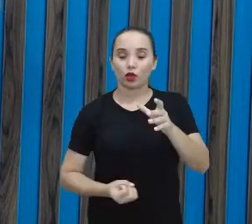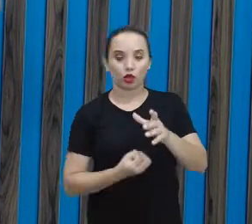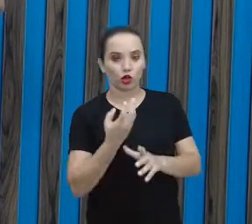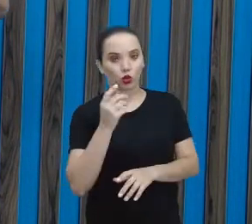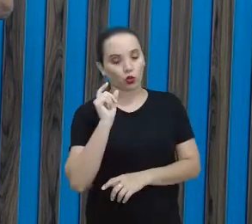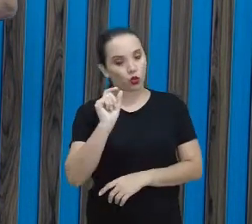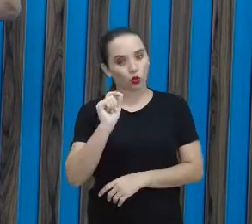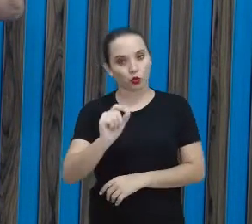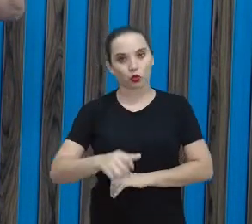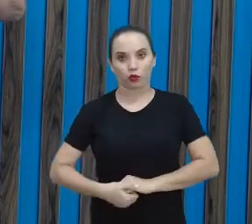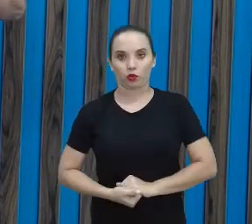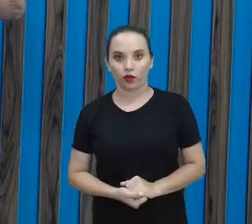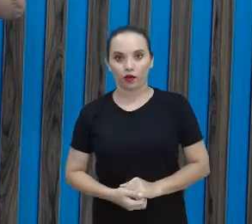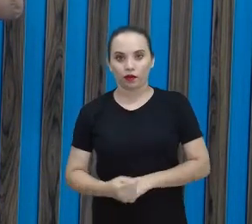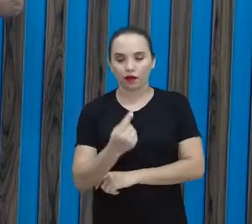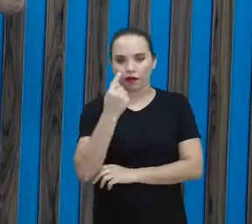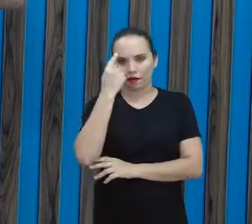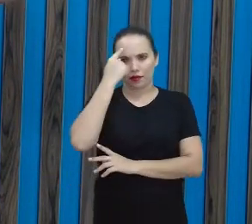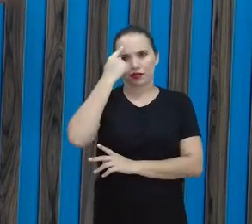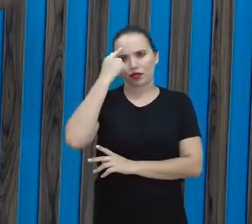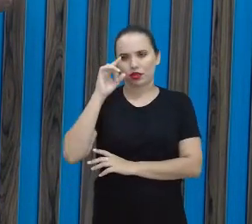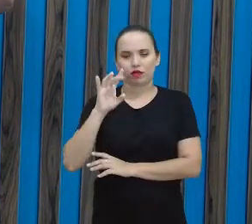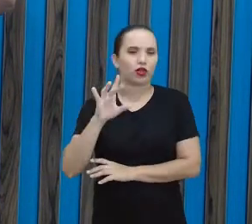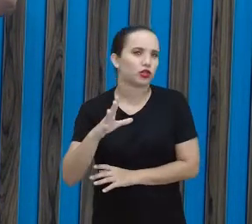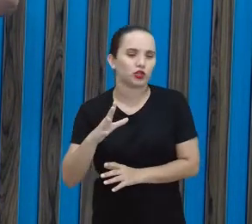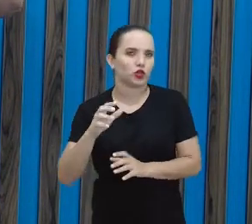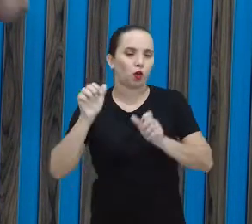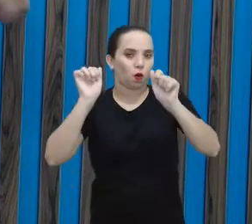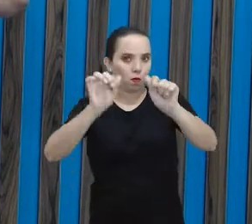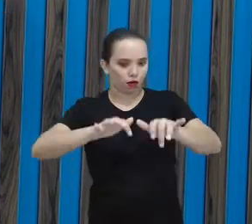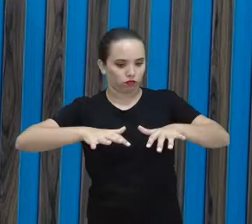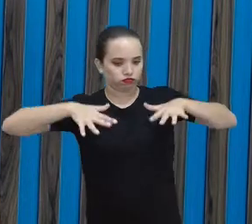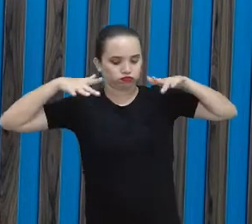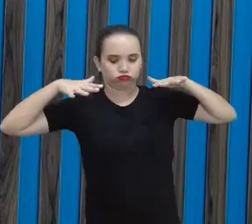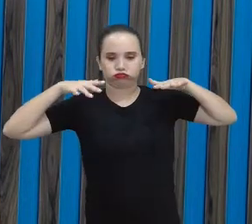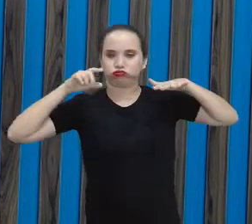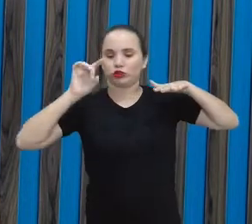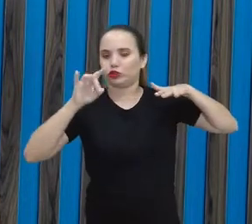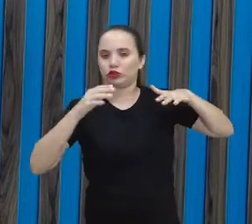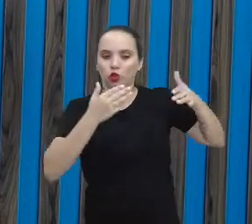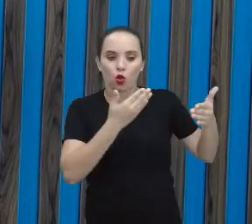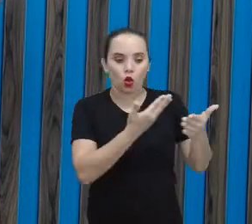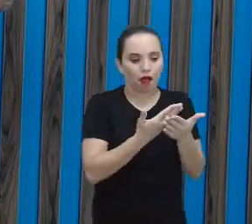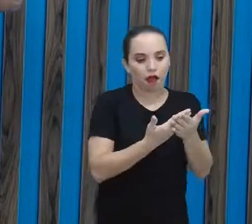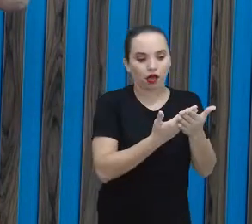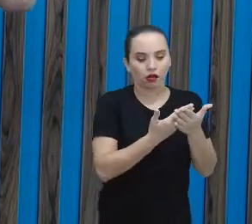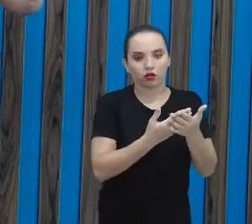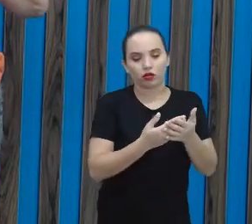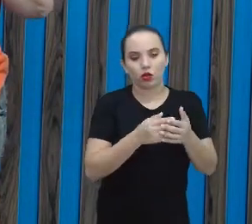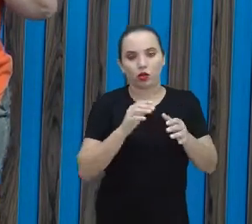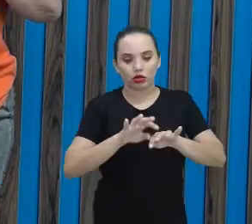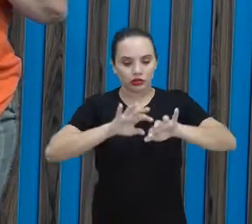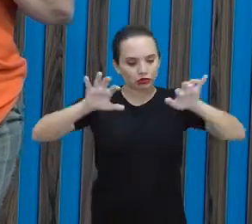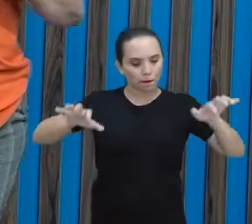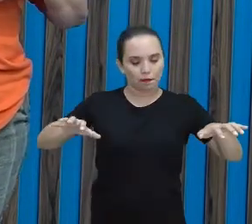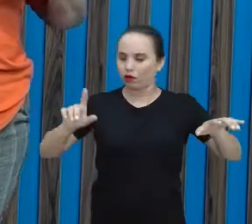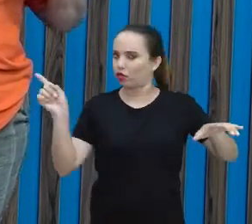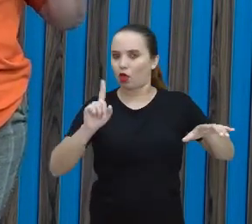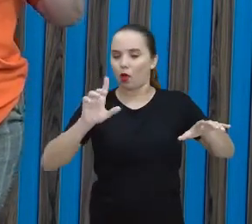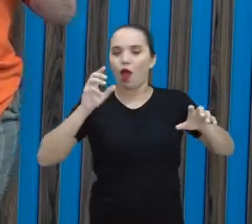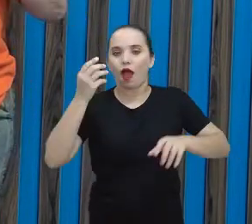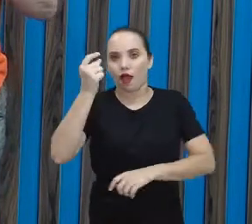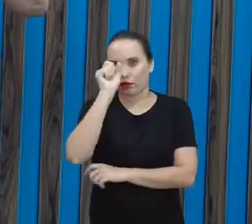né? A ideia de você fazer não só o espetáculo e não só a aula, juntar o espetáculo